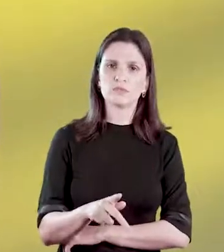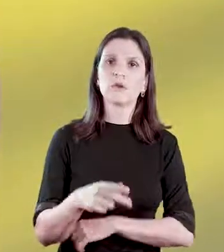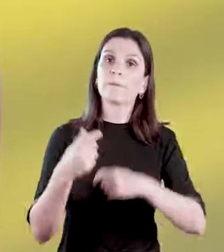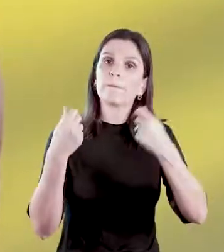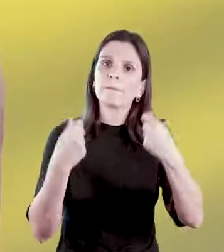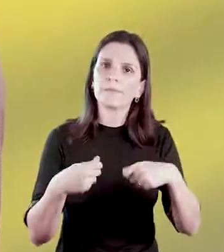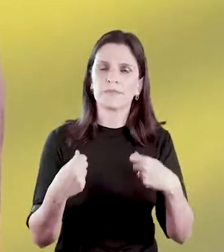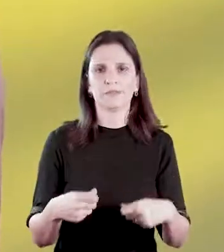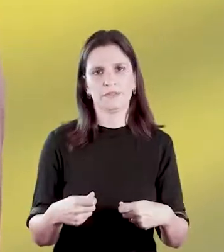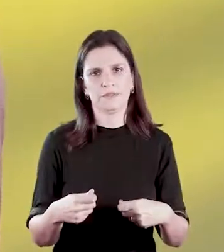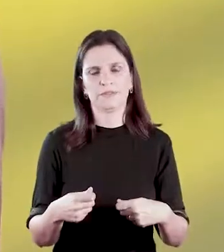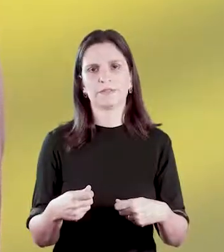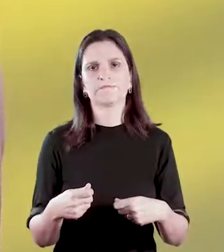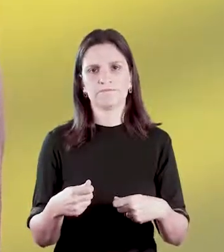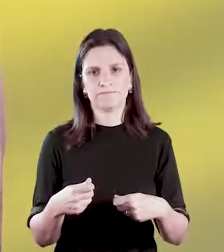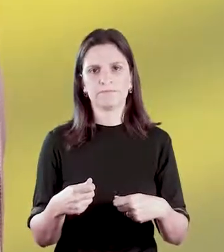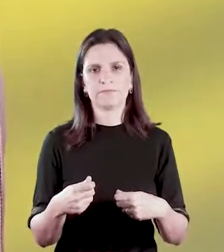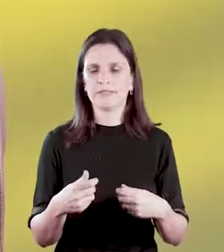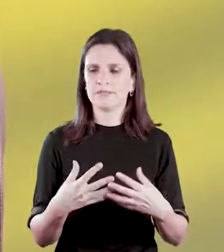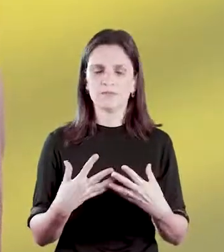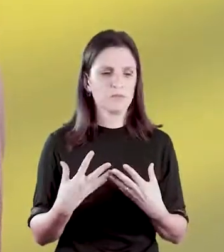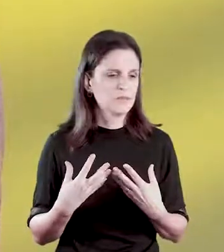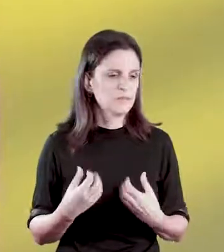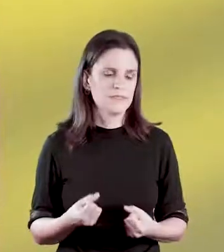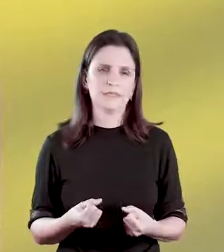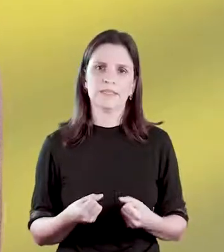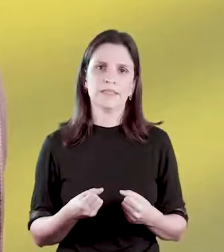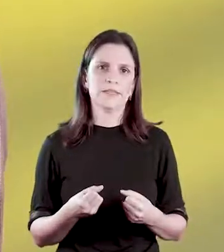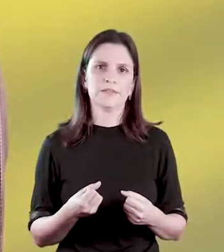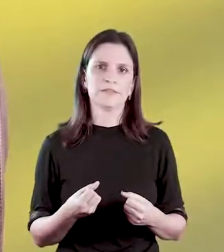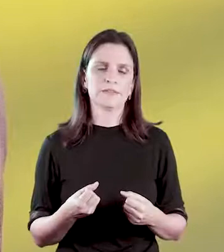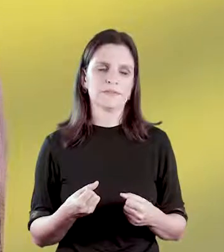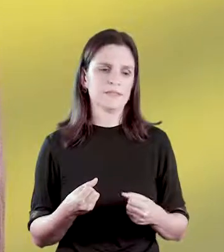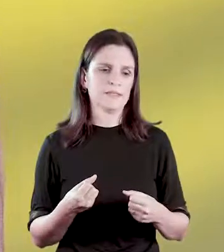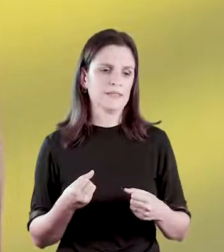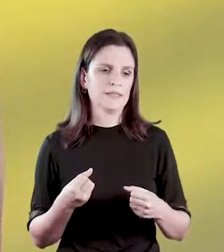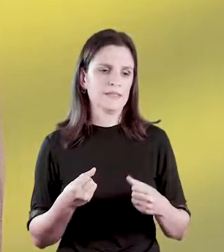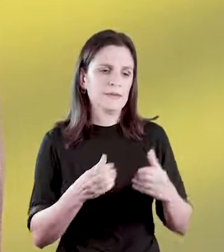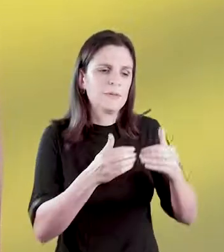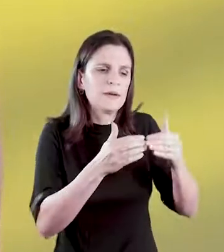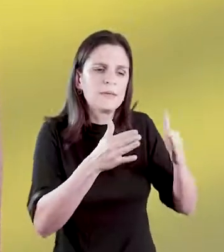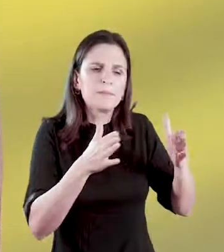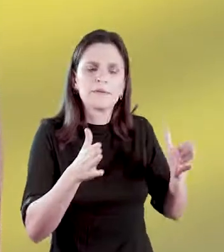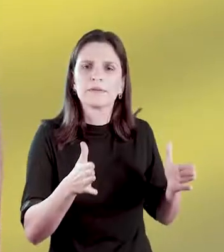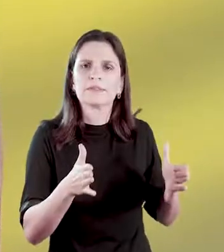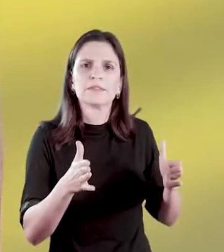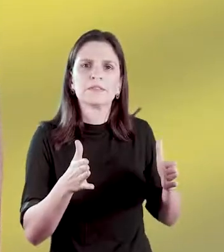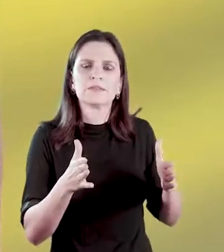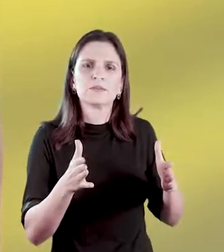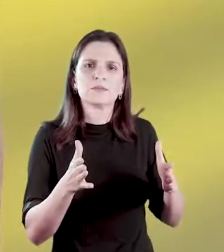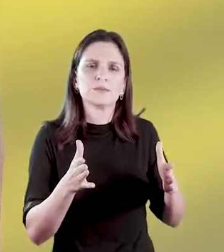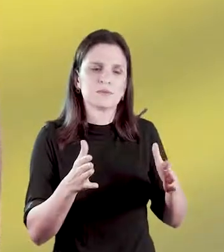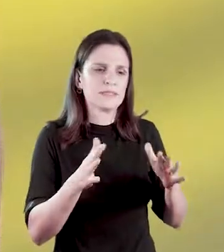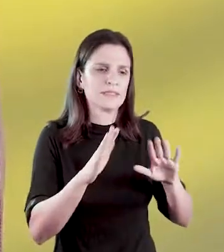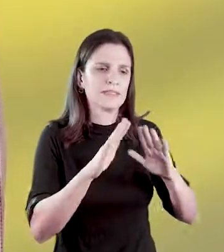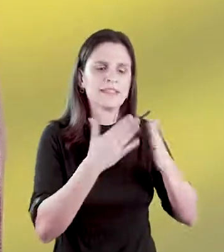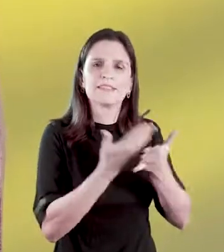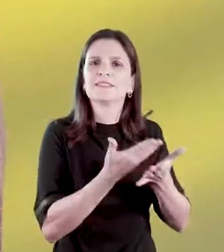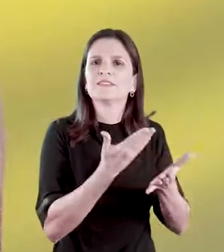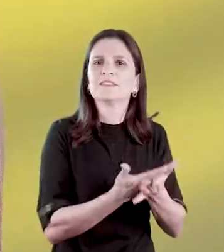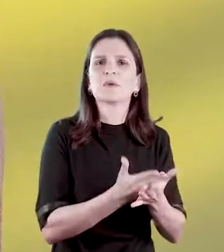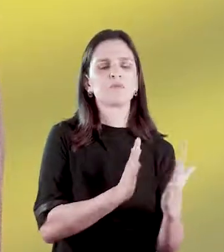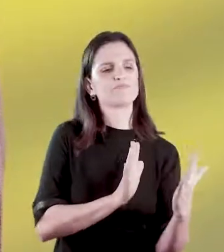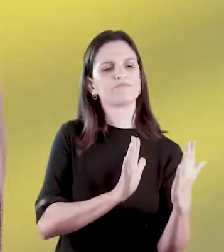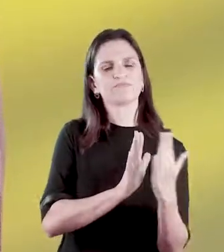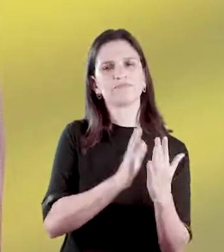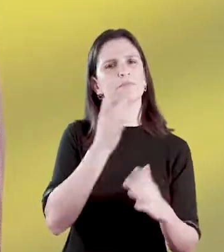se ela não chegar eu acho difícil difícil de deu a gente pensar numa uma volta